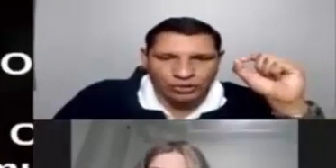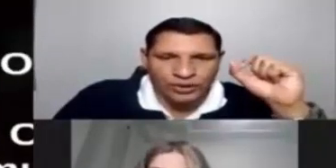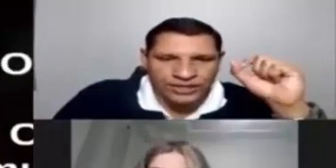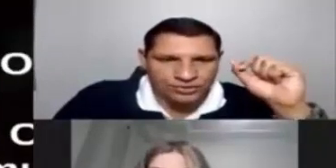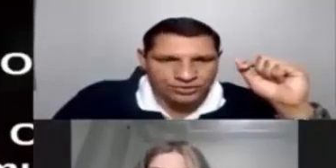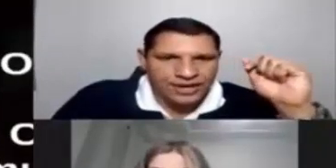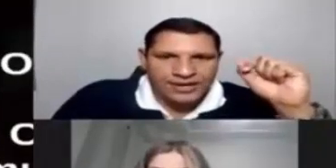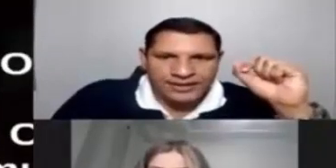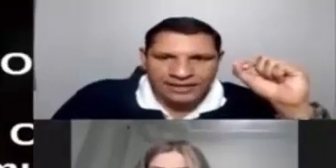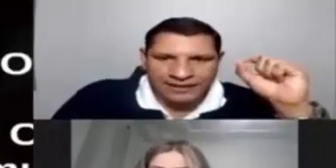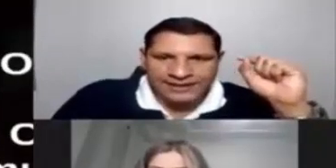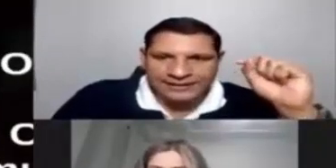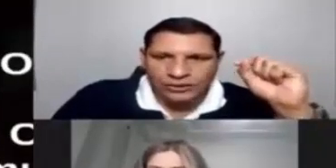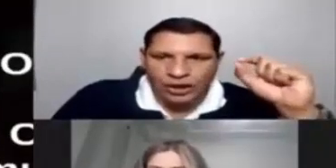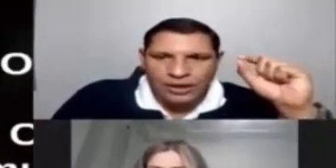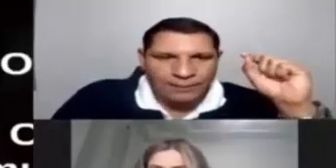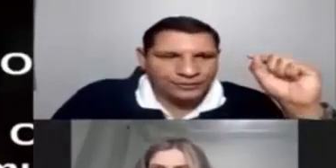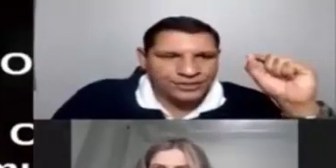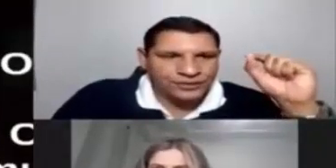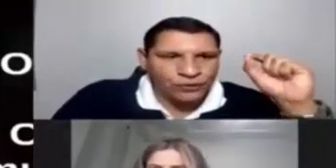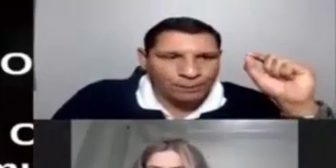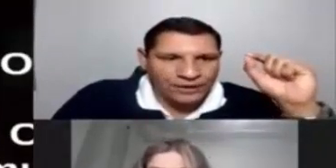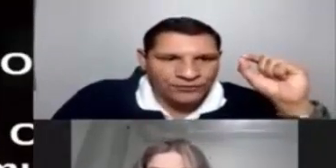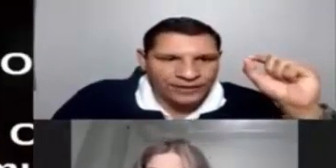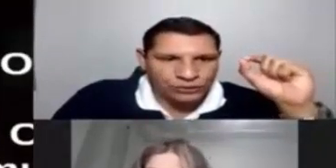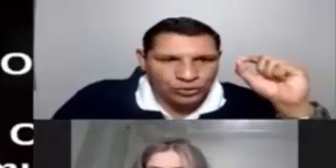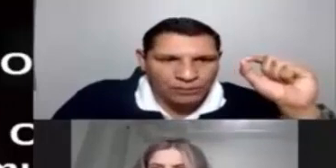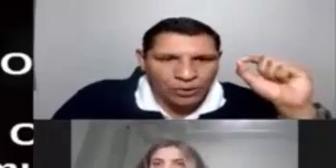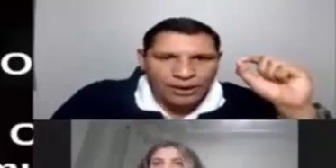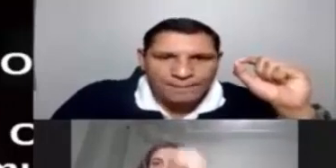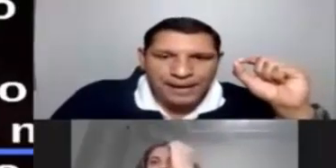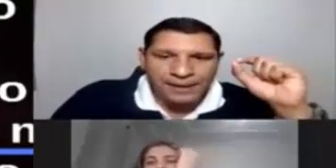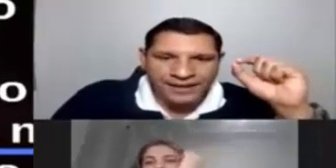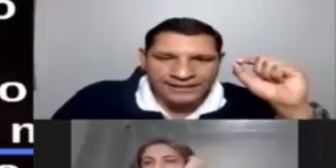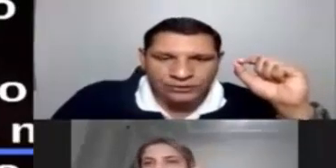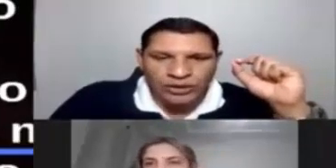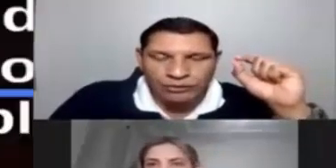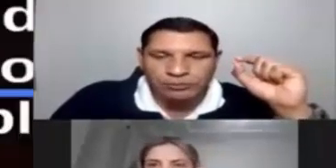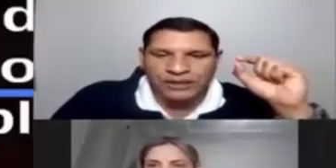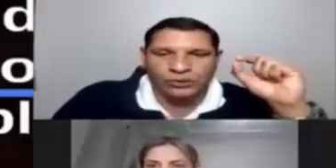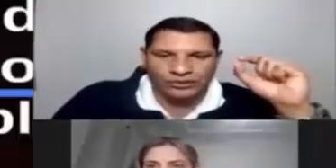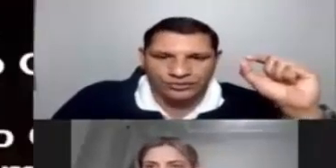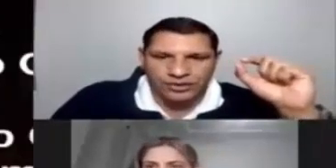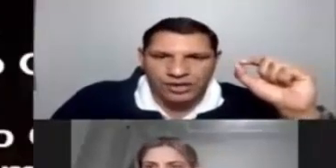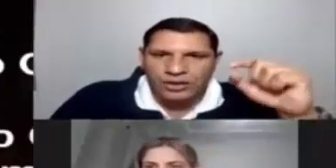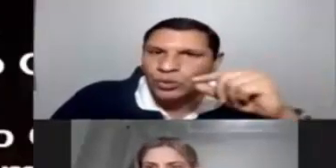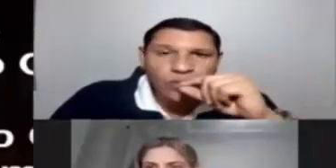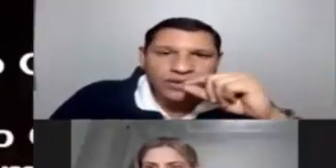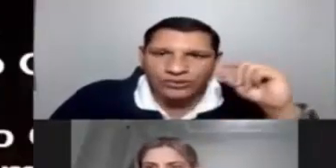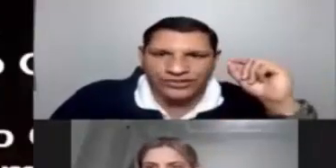frente aos coríntios que ele vai dizer assim ó mas os que foram perfeitos no amor permanecem no lugar dos piedosos